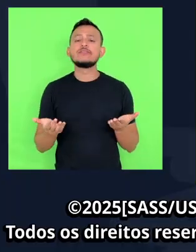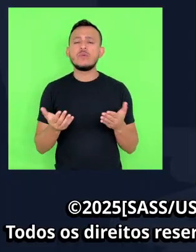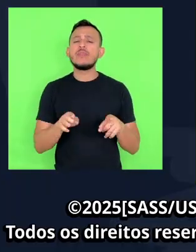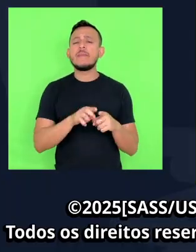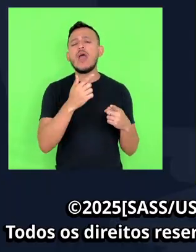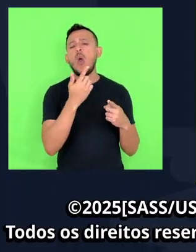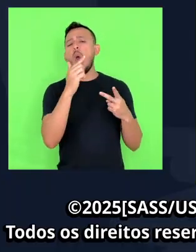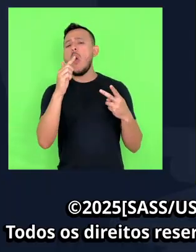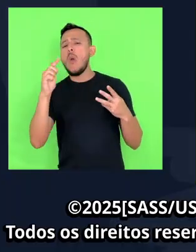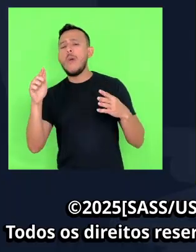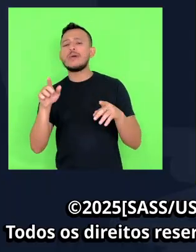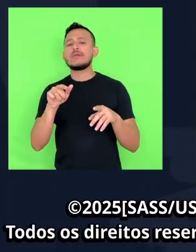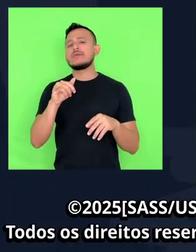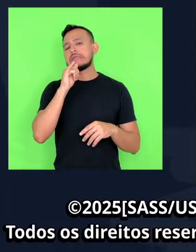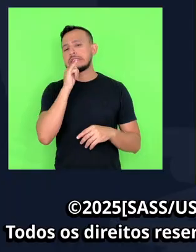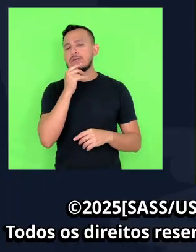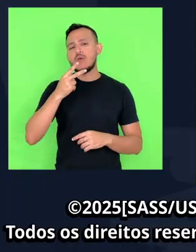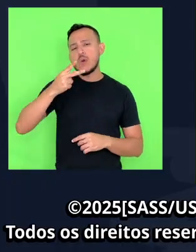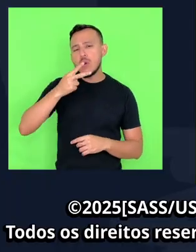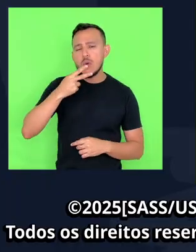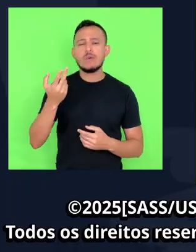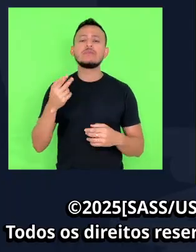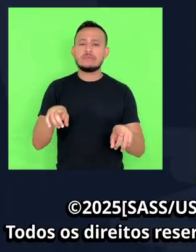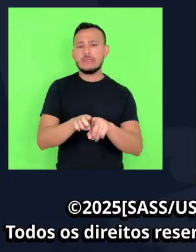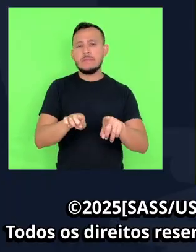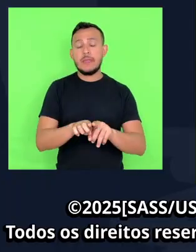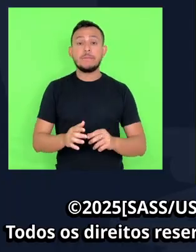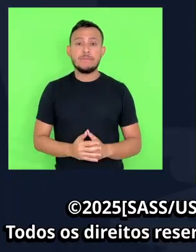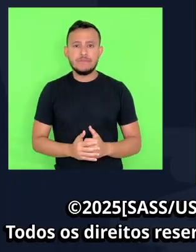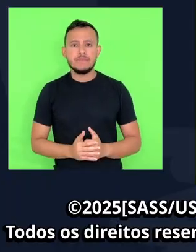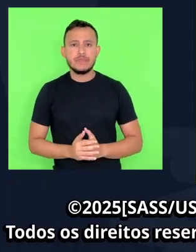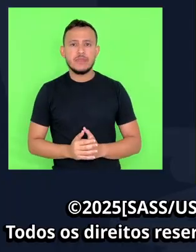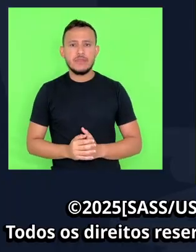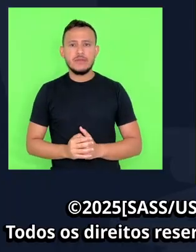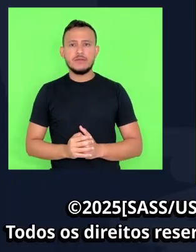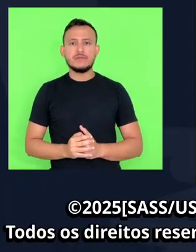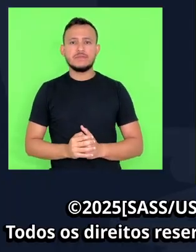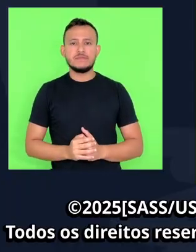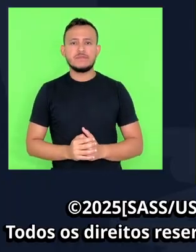e outros hábitos como tabagismo e também. Então,